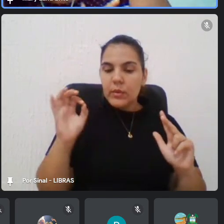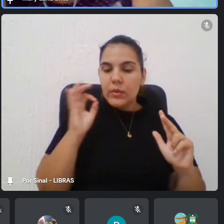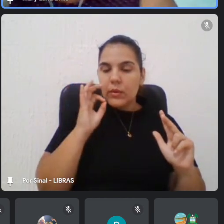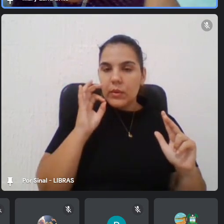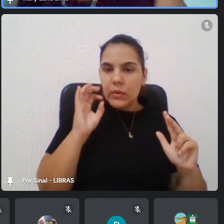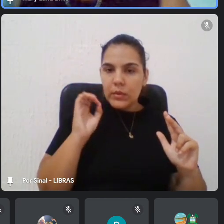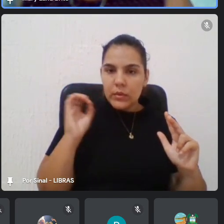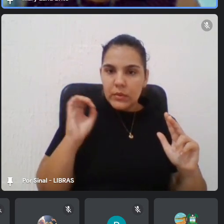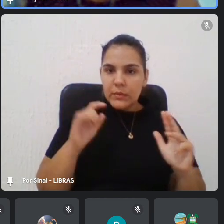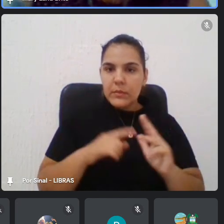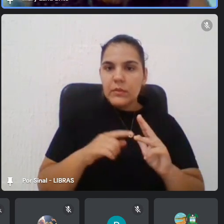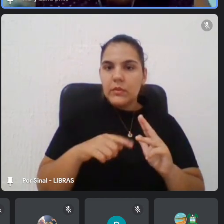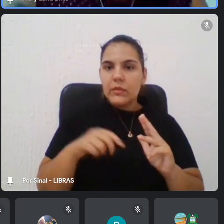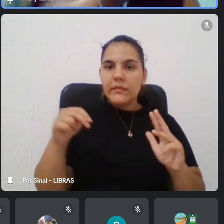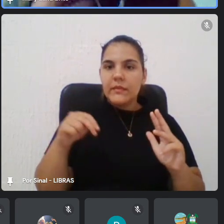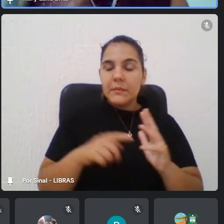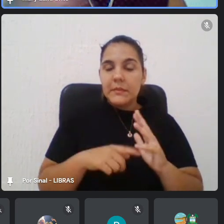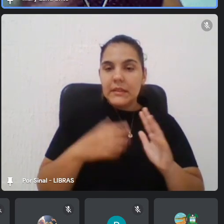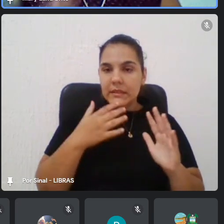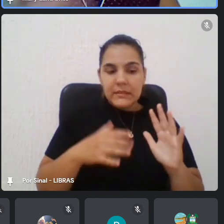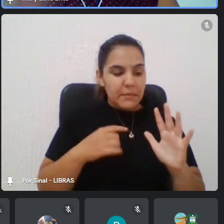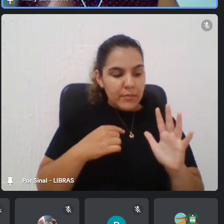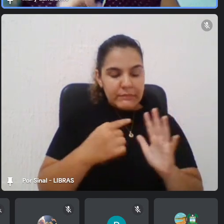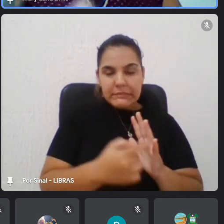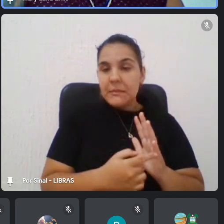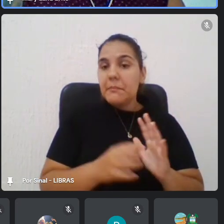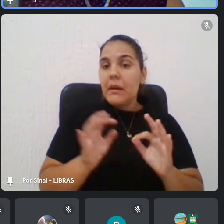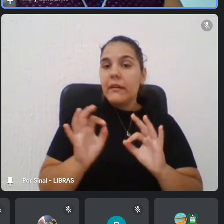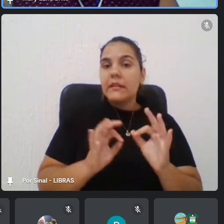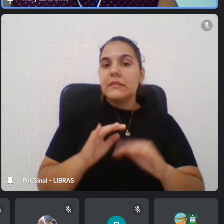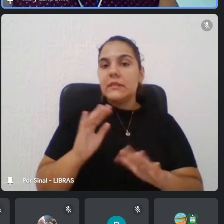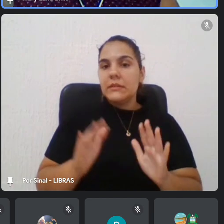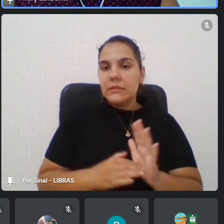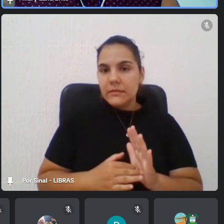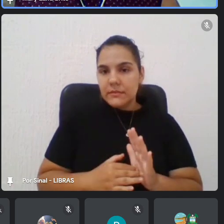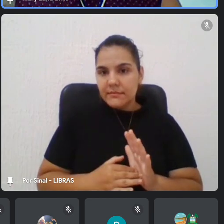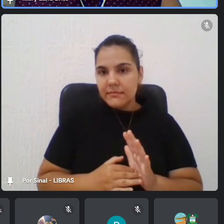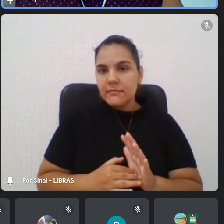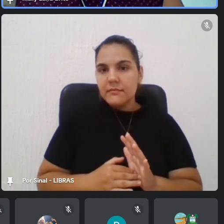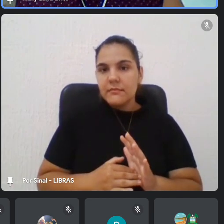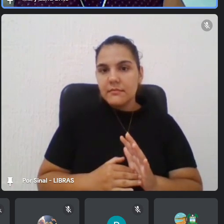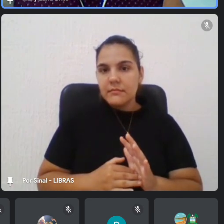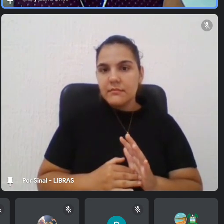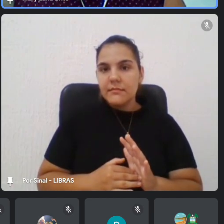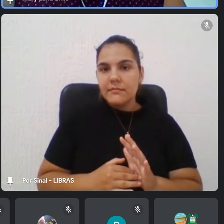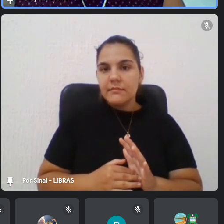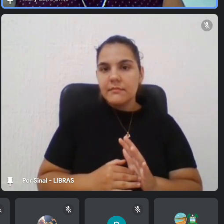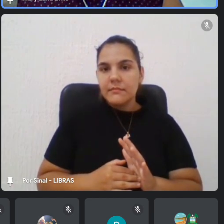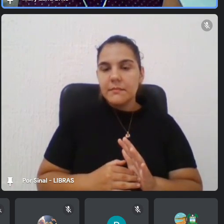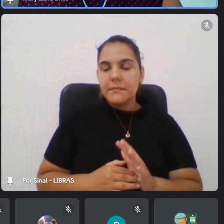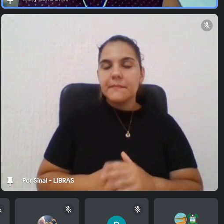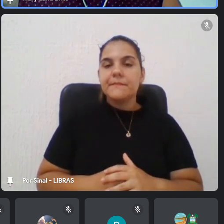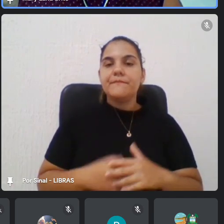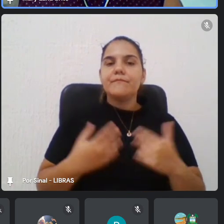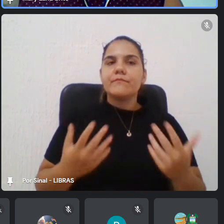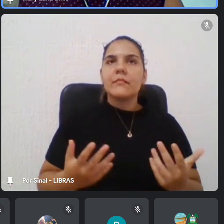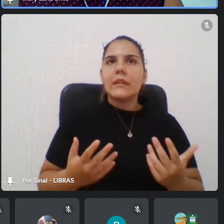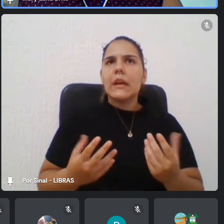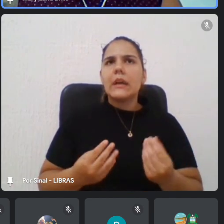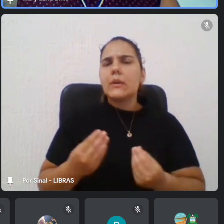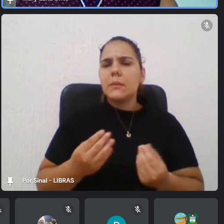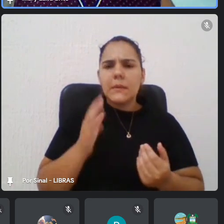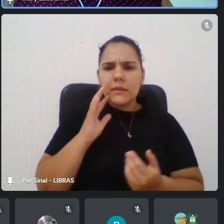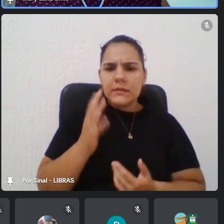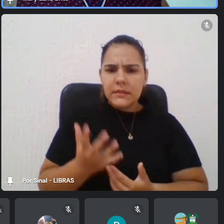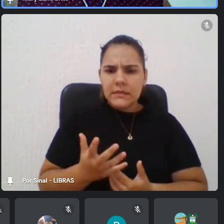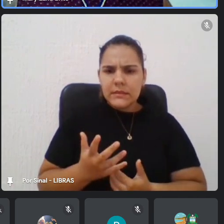chega, dispara, para poder fazer toda a Paula Gustavo no sentido pagamento. Ana, o que acontece? Quando ela está perguntando aqui